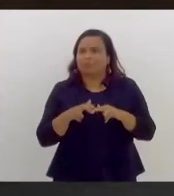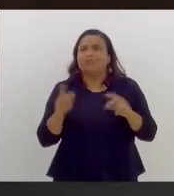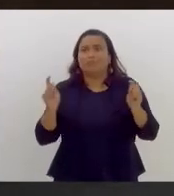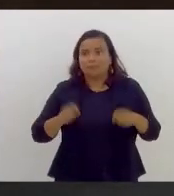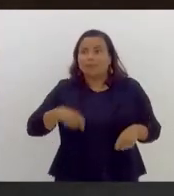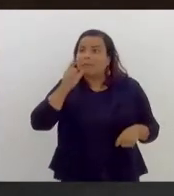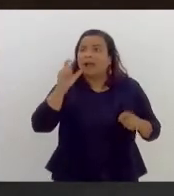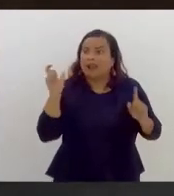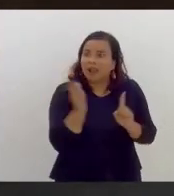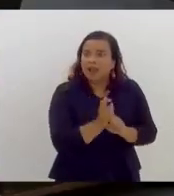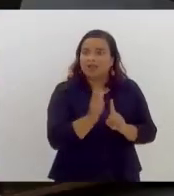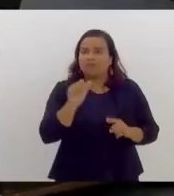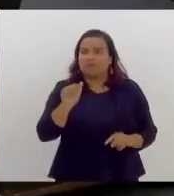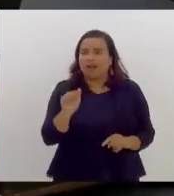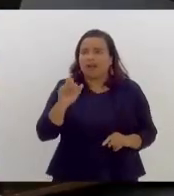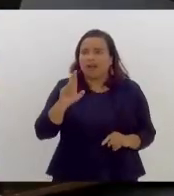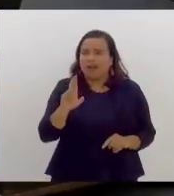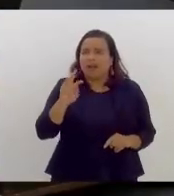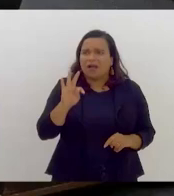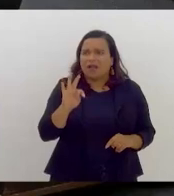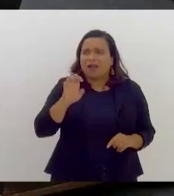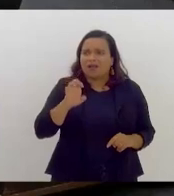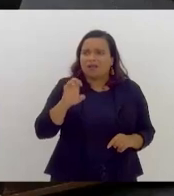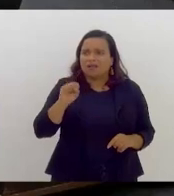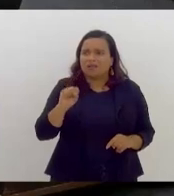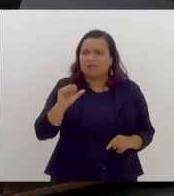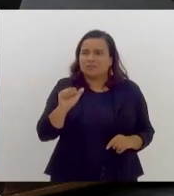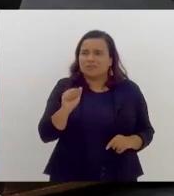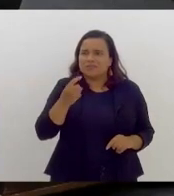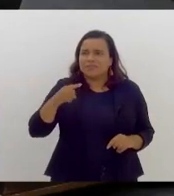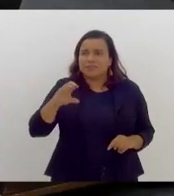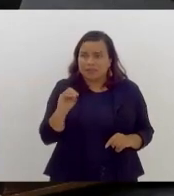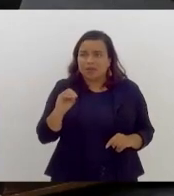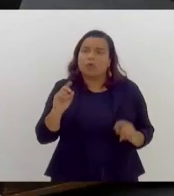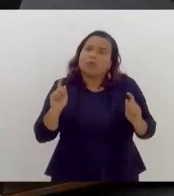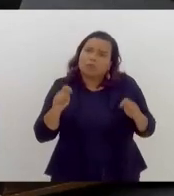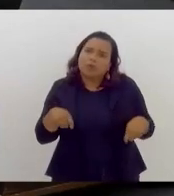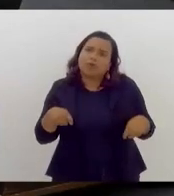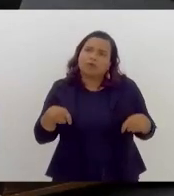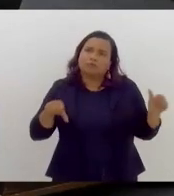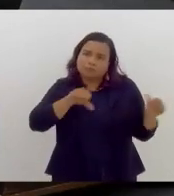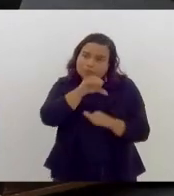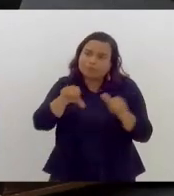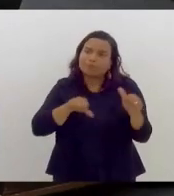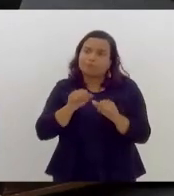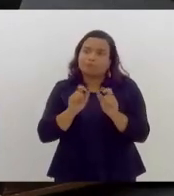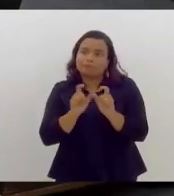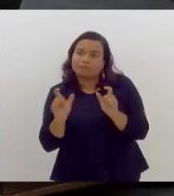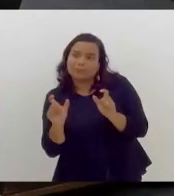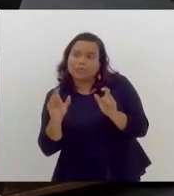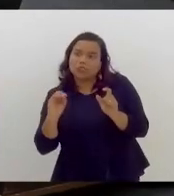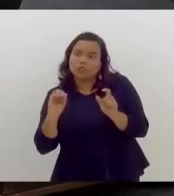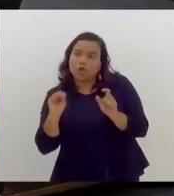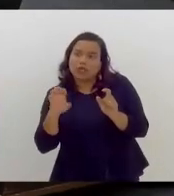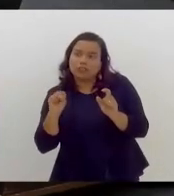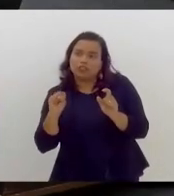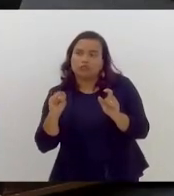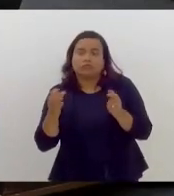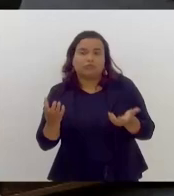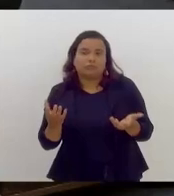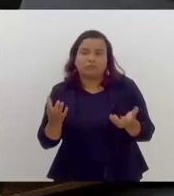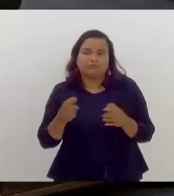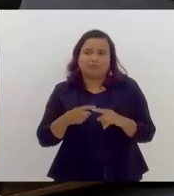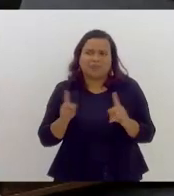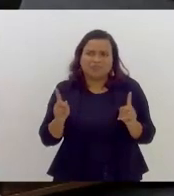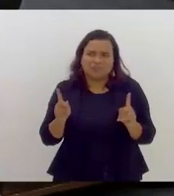palavra artesão, que é artesões. É isso que está mal redigido. Isso pode ser. Vossa Excelência está correto. Mas, no mais,